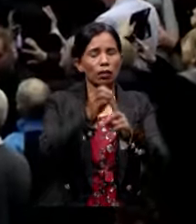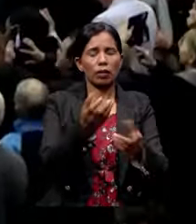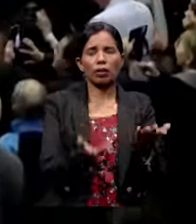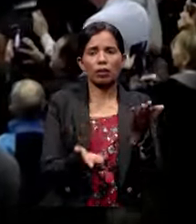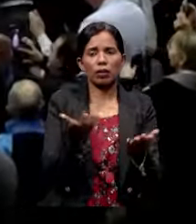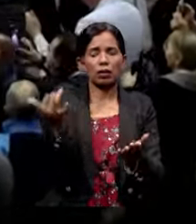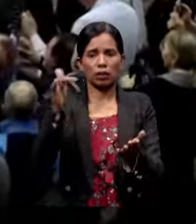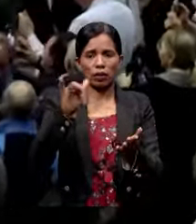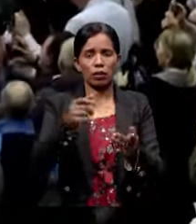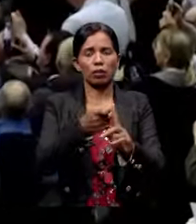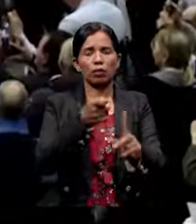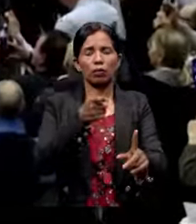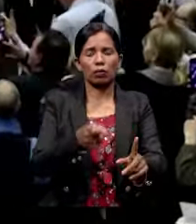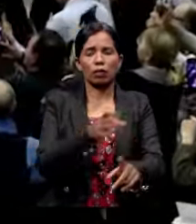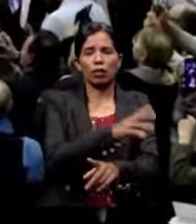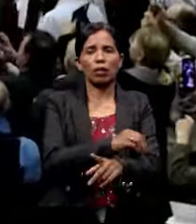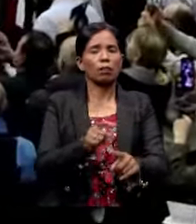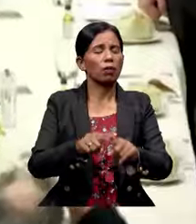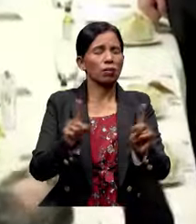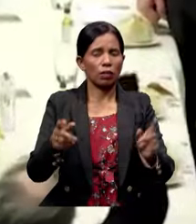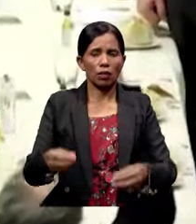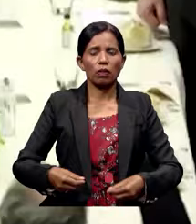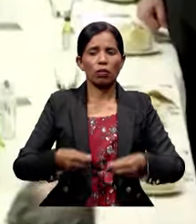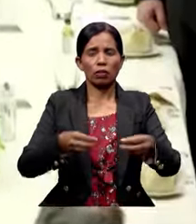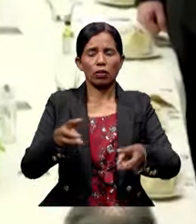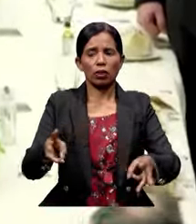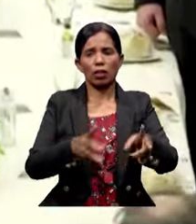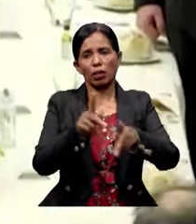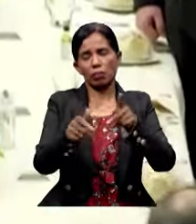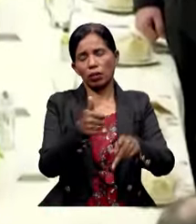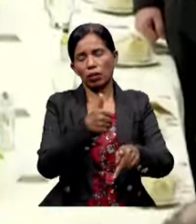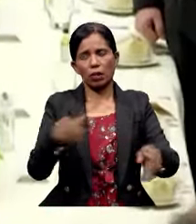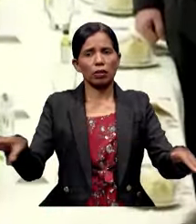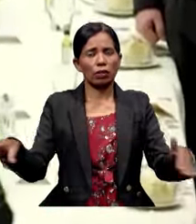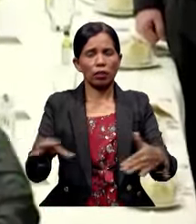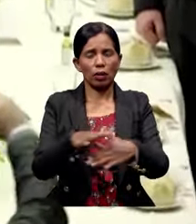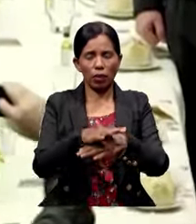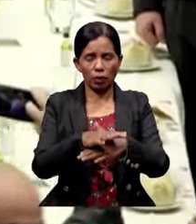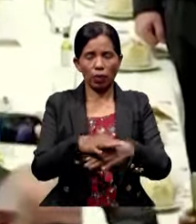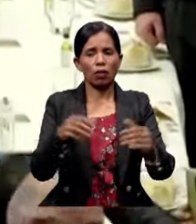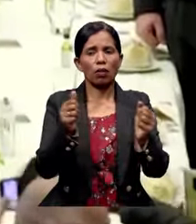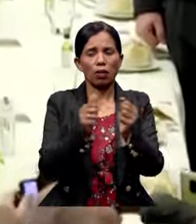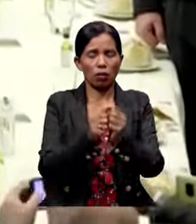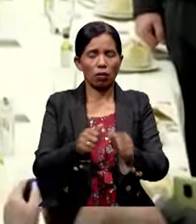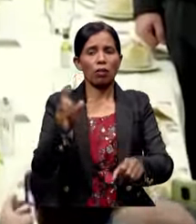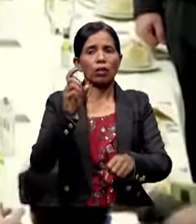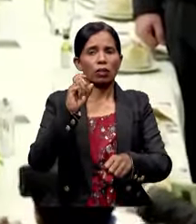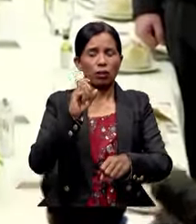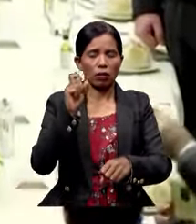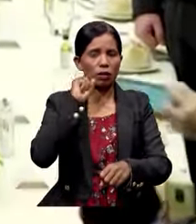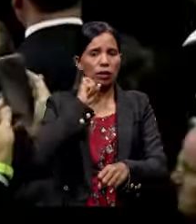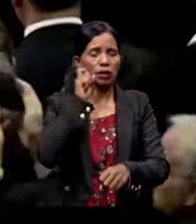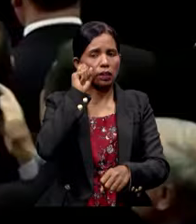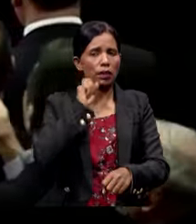sua orientação sexual, mas pela fodalam para o selo atual o casamento ou sexo. É o direito a não